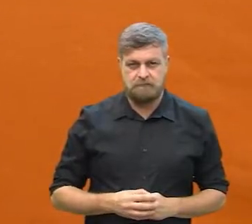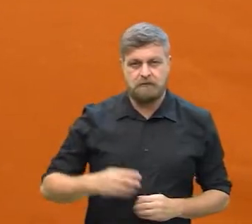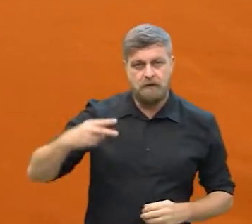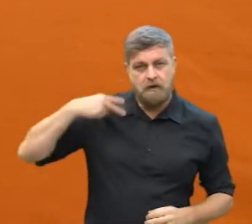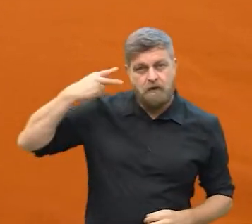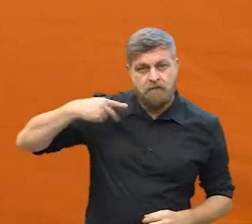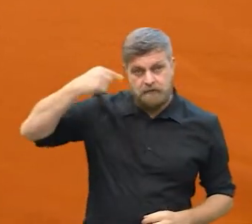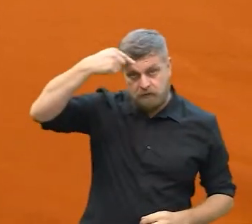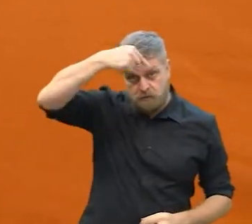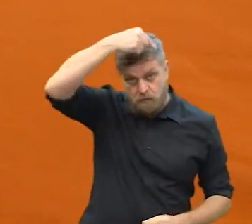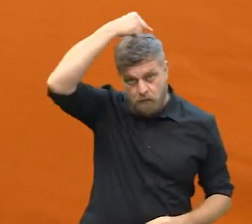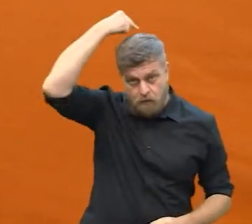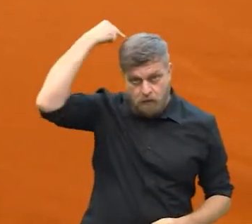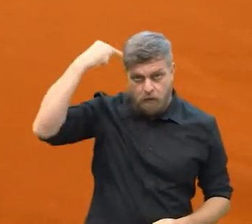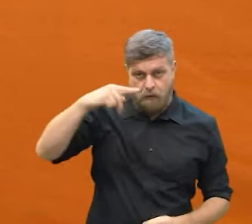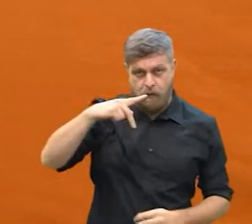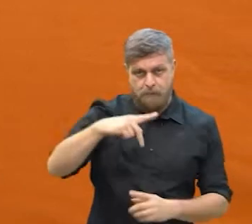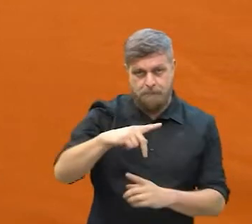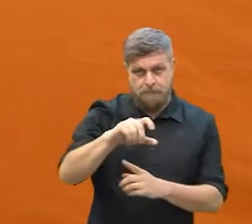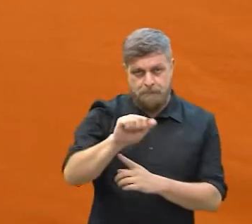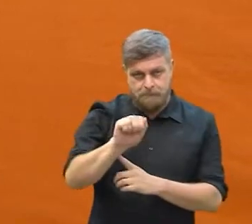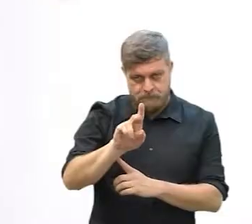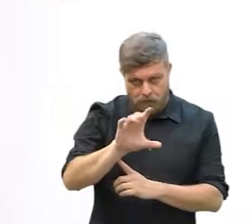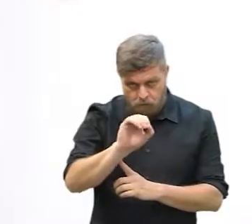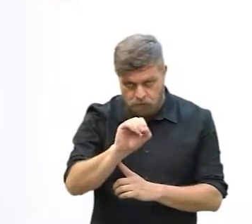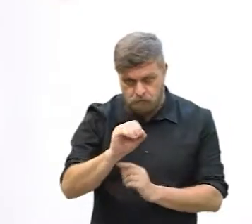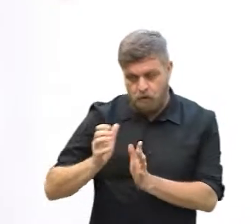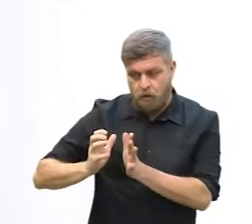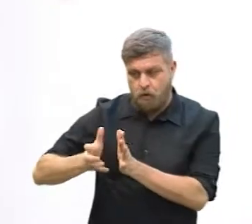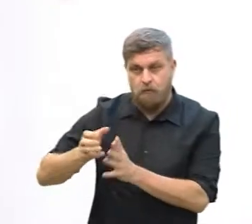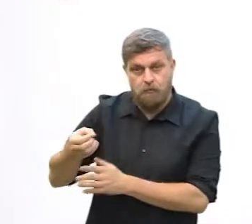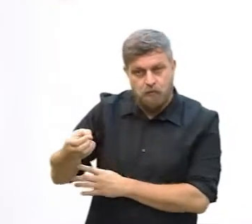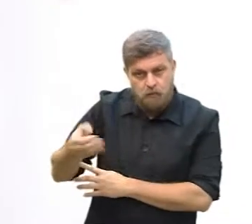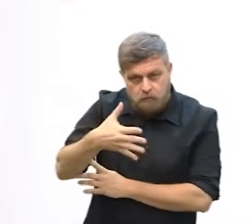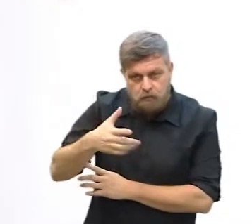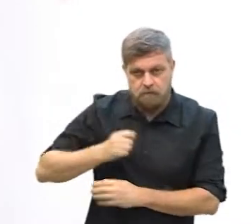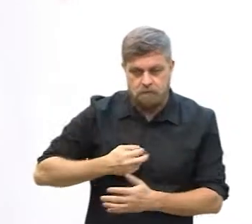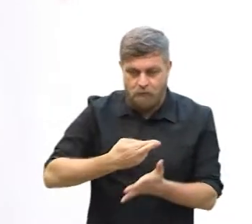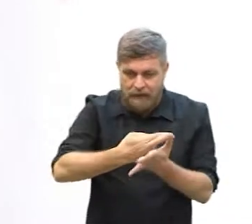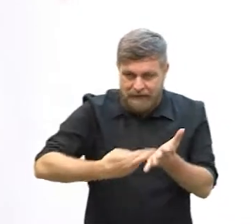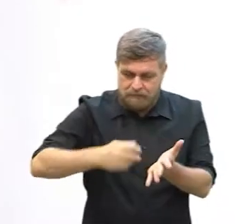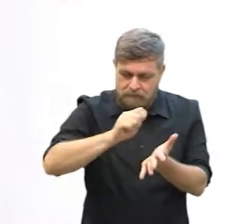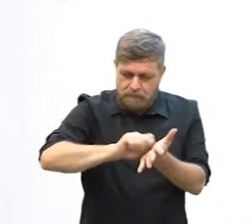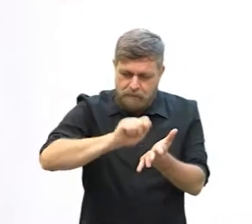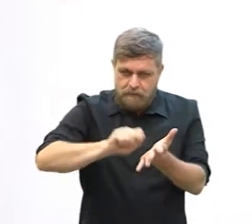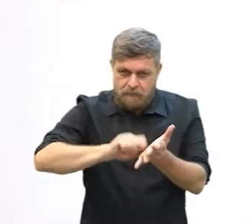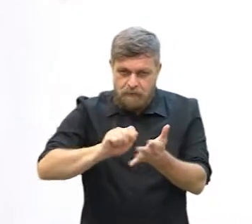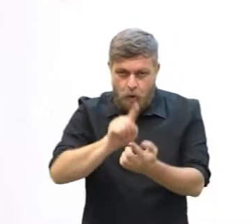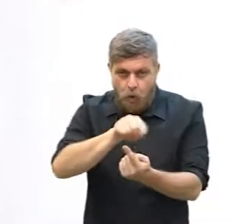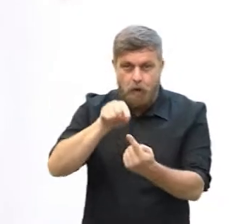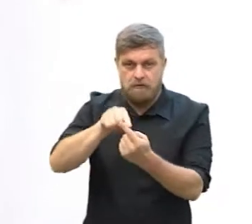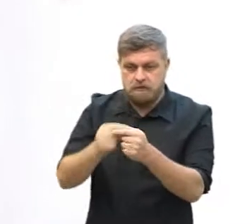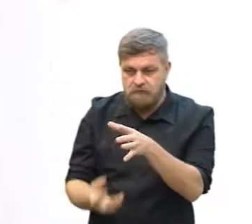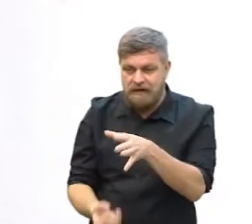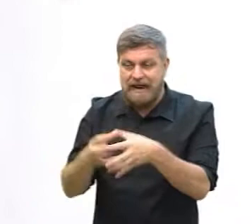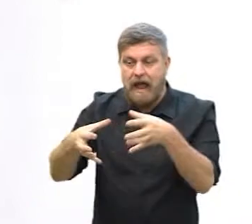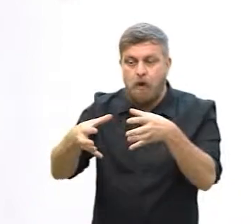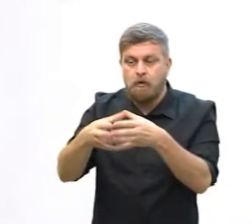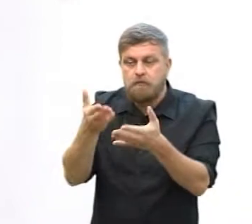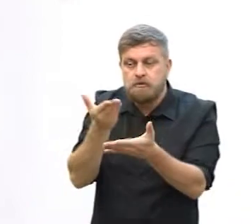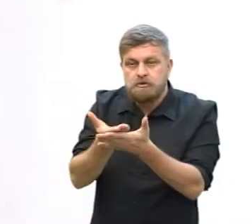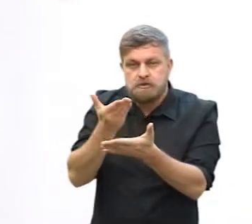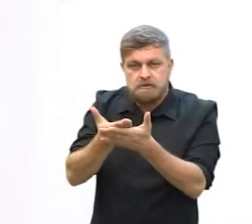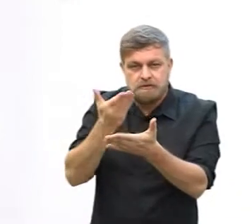O vereador Paulo Gaspar, do Novo, protocolou um requerimento para constituir uma comissão especial de estudos